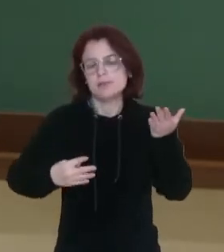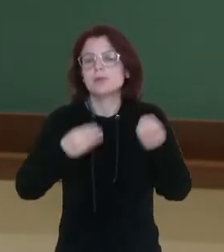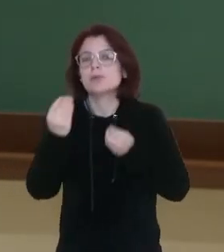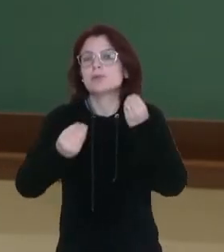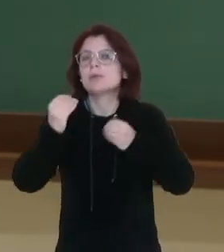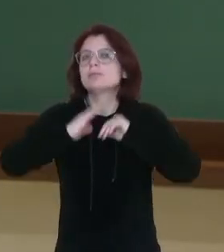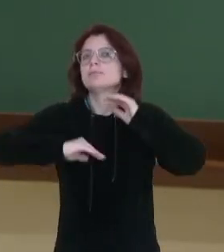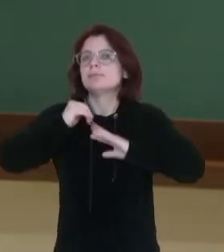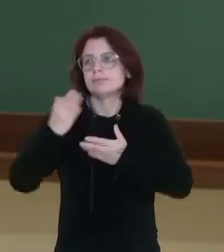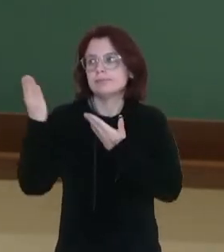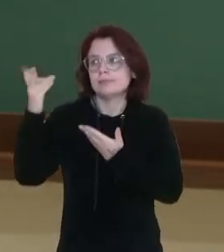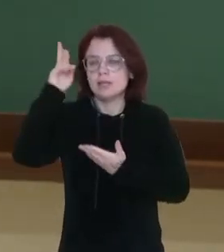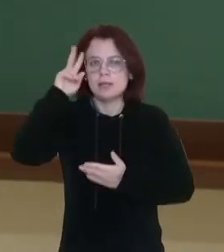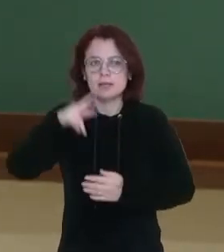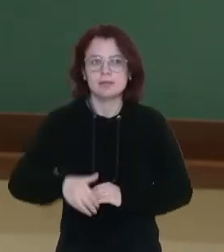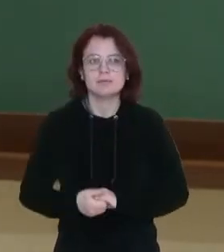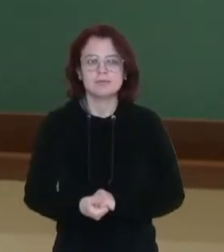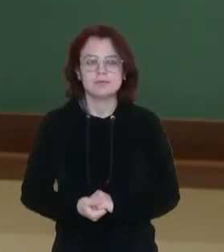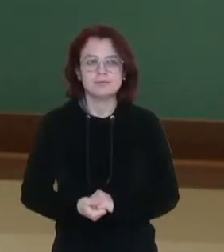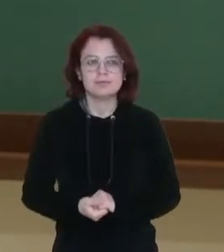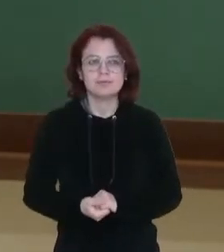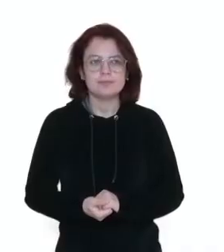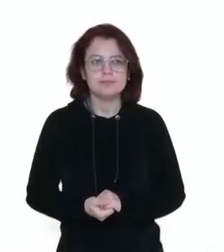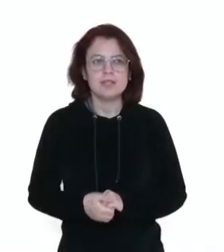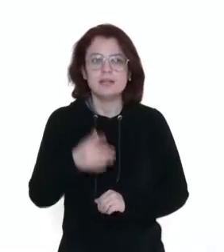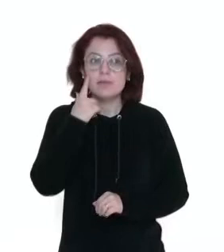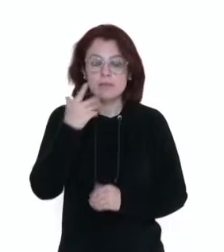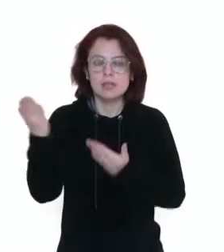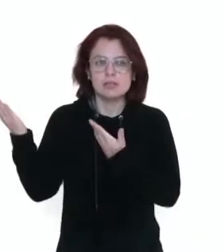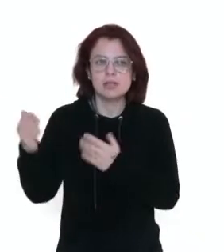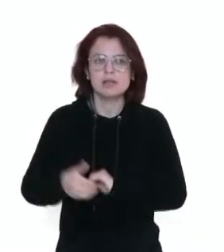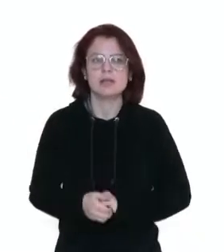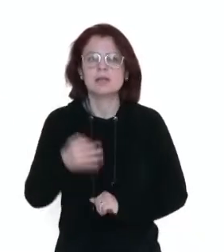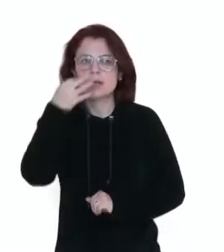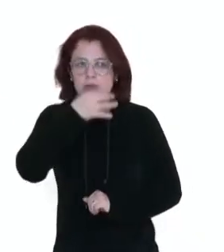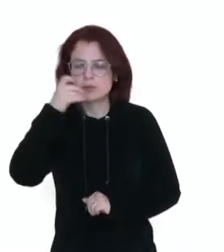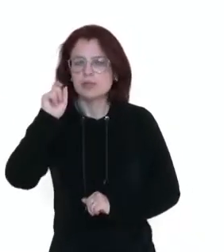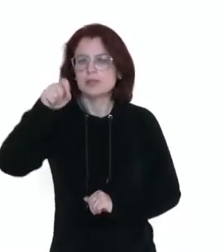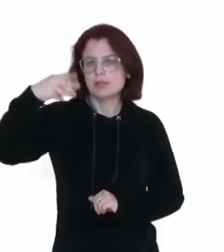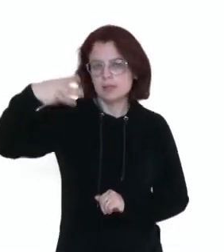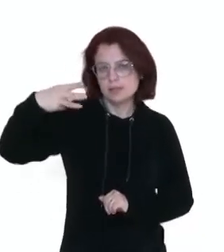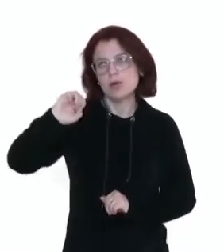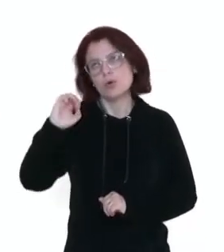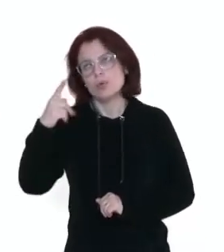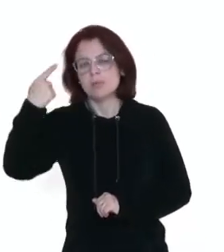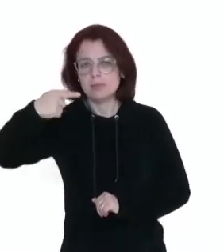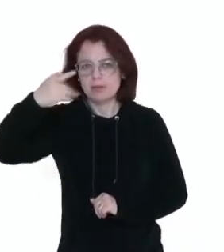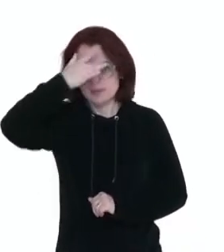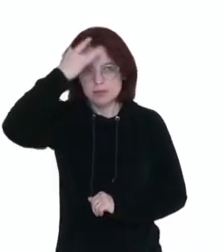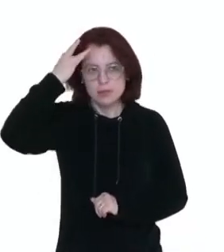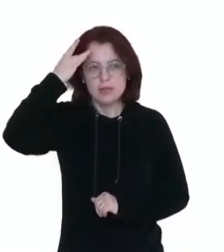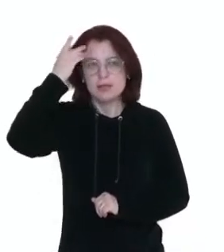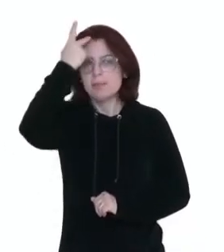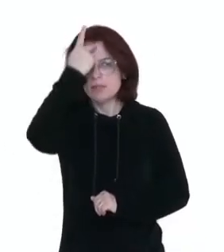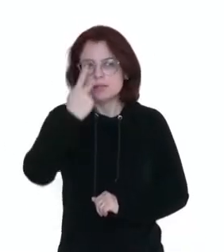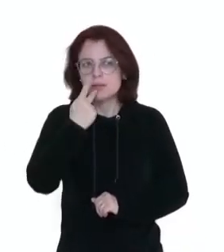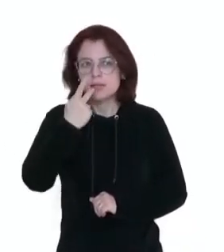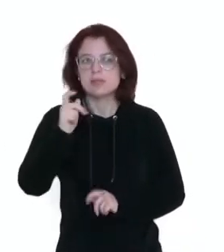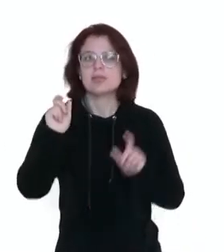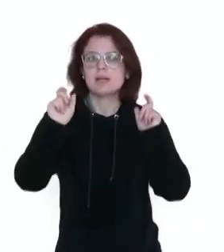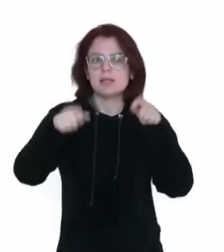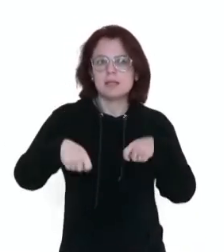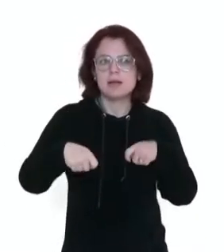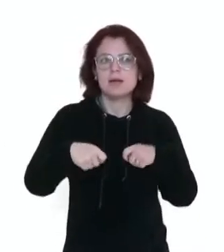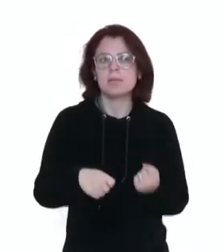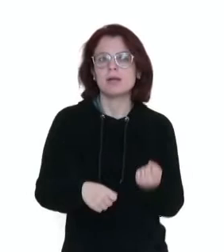construção dessa lenda, né? Então vejam, o narrador pode ser em terceira ou em primeira pessoa e os personagens